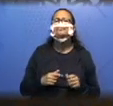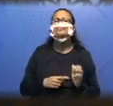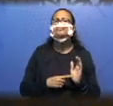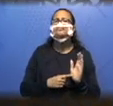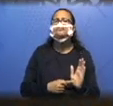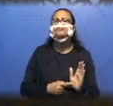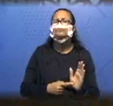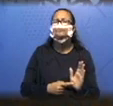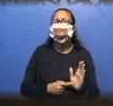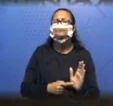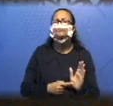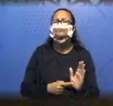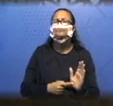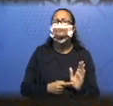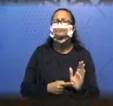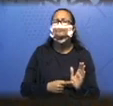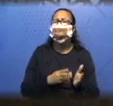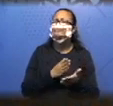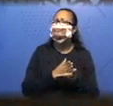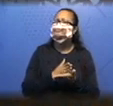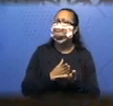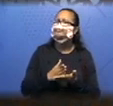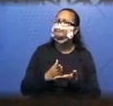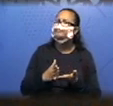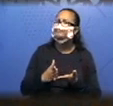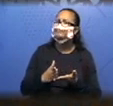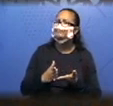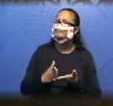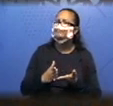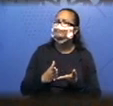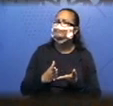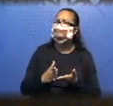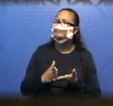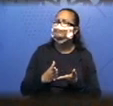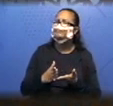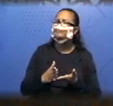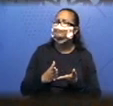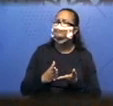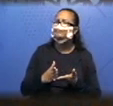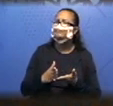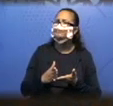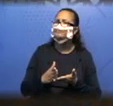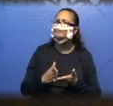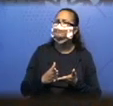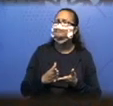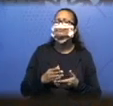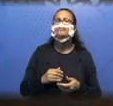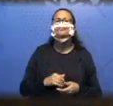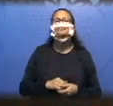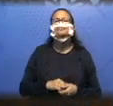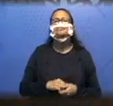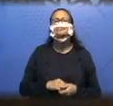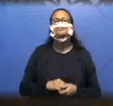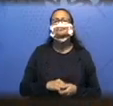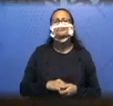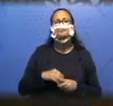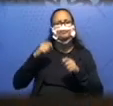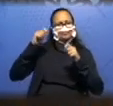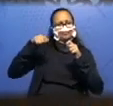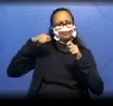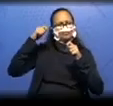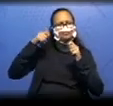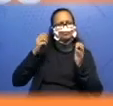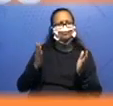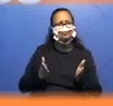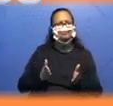uma revisão do começo dessa unidade e uma introdução a essa. Vamos assistir ao